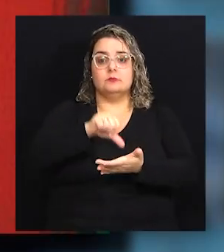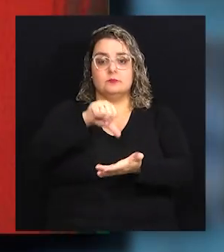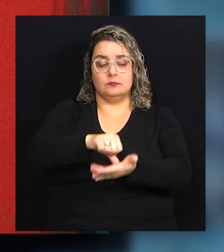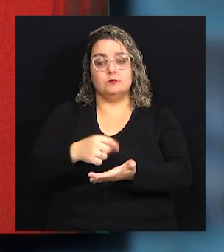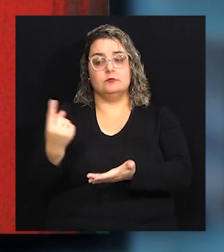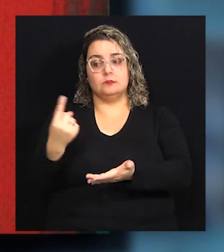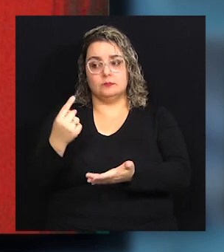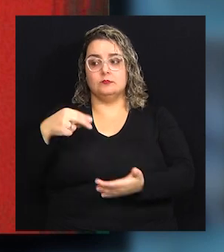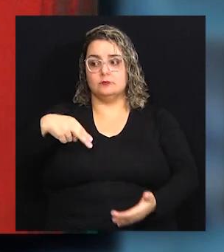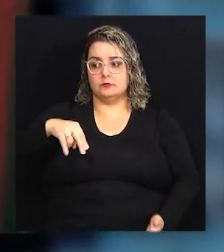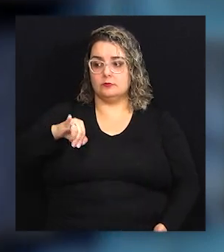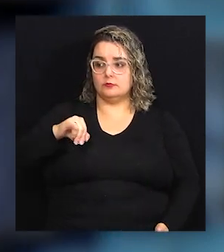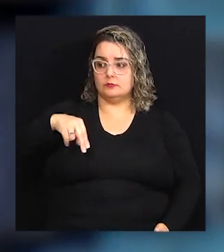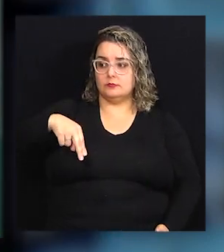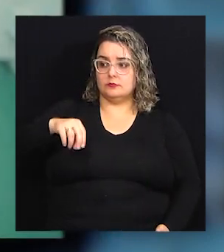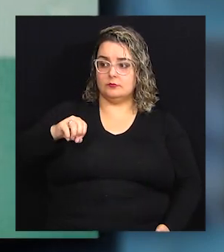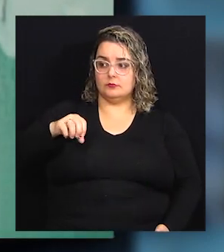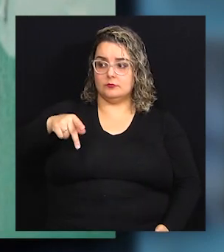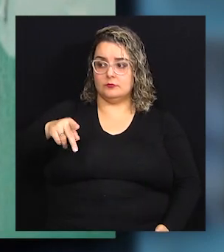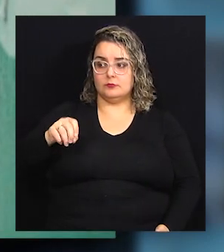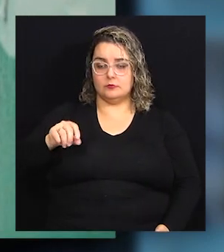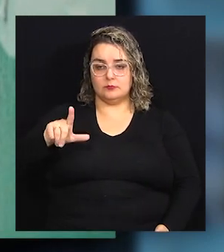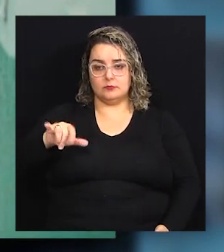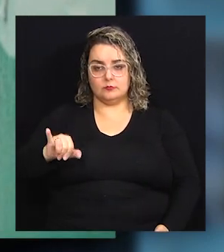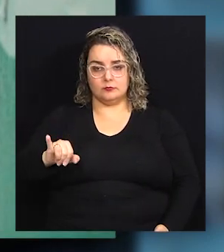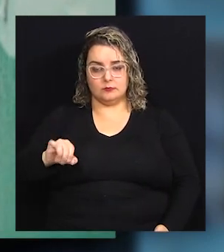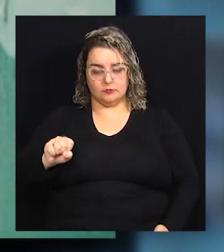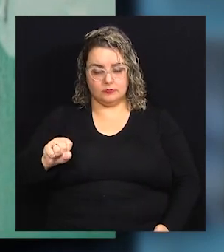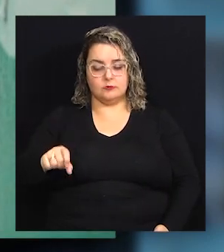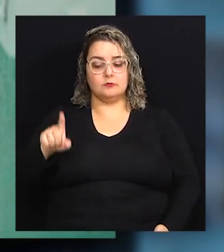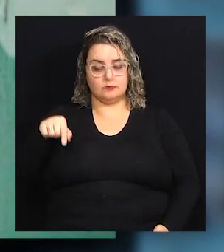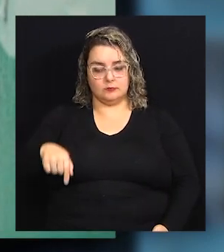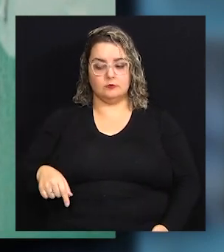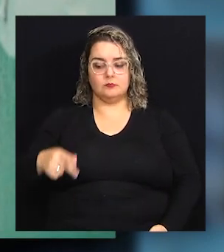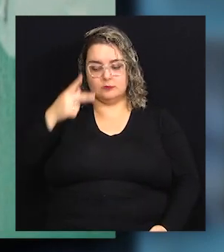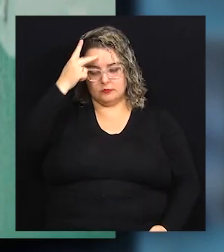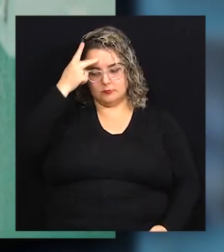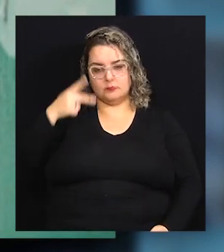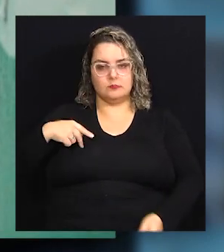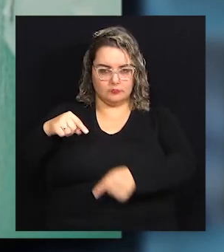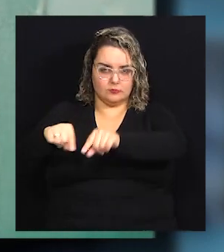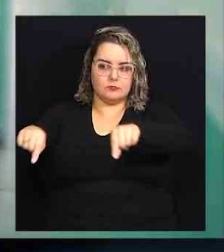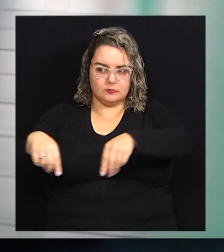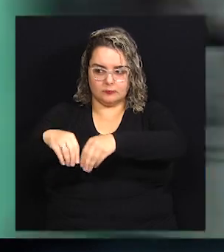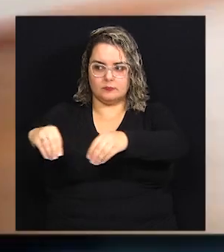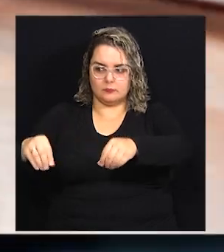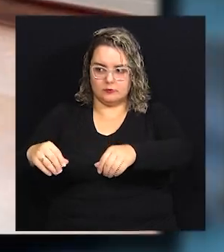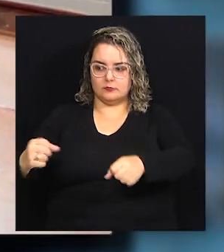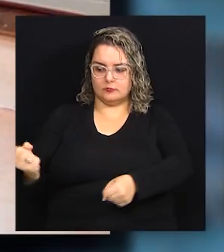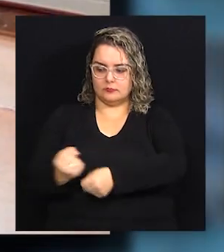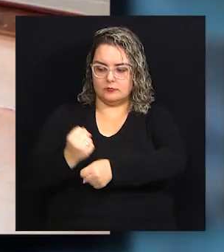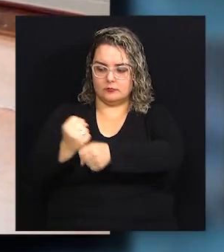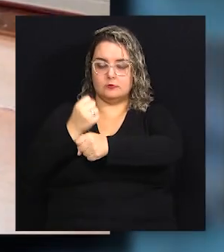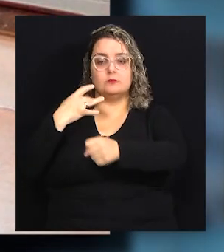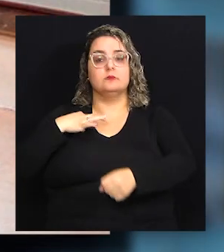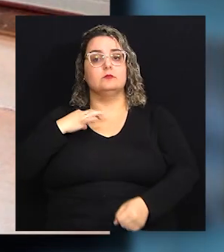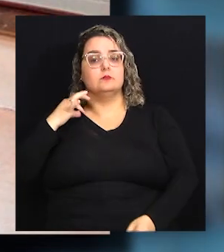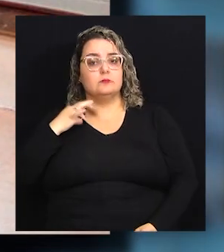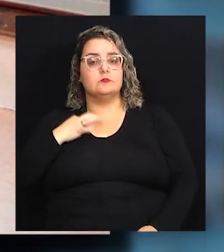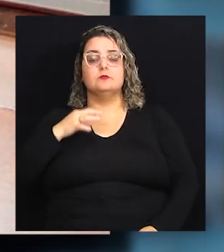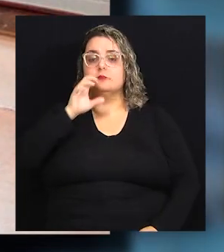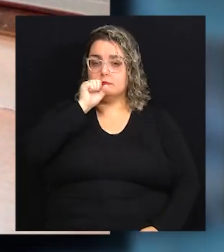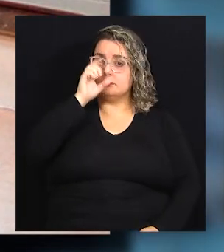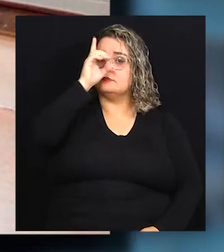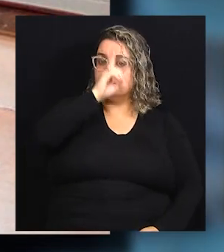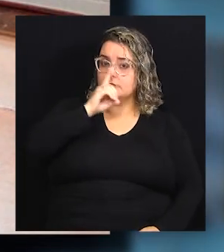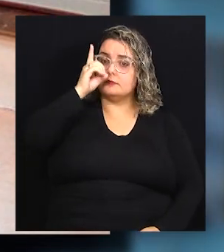unidade 1, Unilópolis, o prédio é um prédio próprio. Ele foi erguido na época com voluntários aos